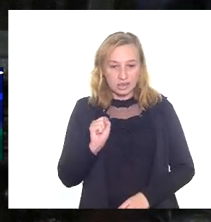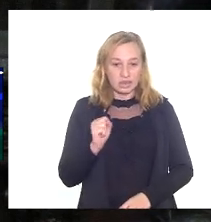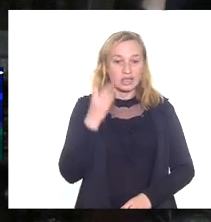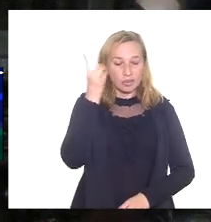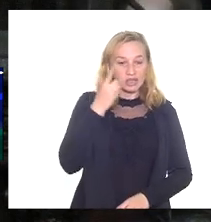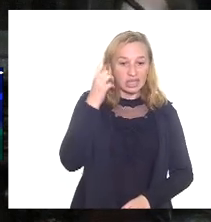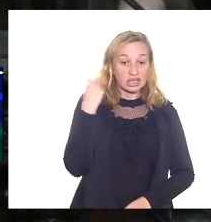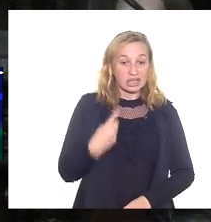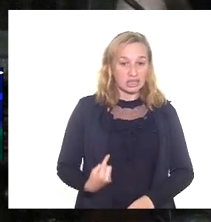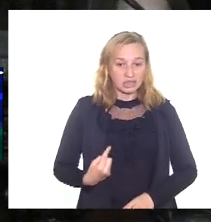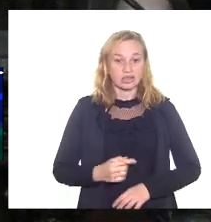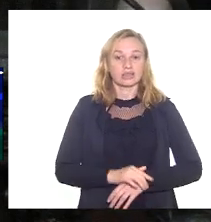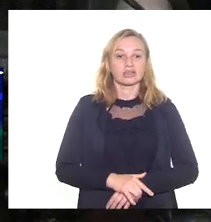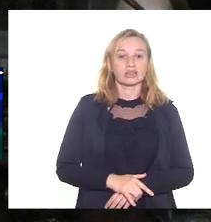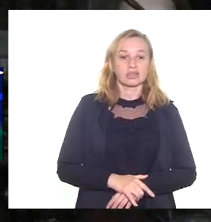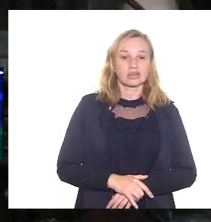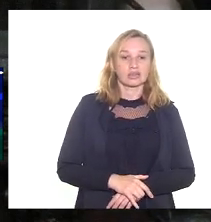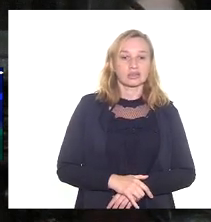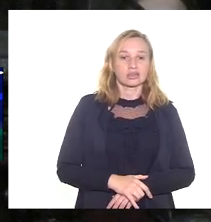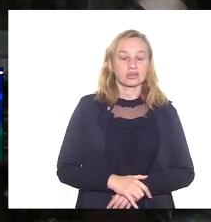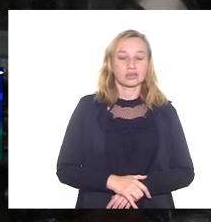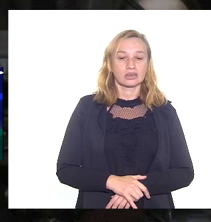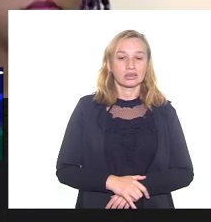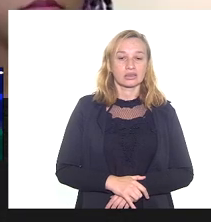Deputada Dani Monteiro.